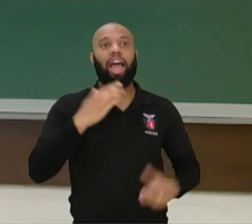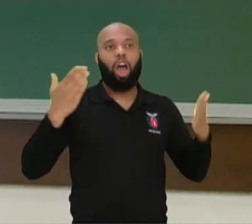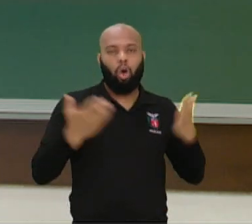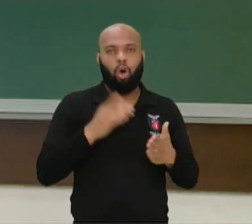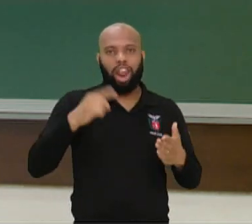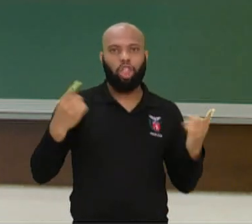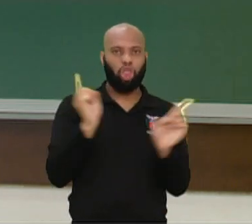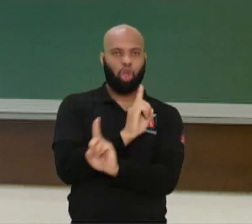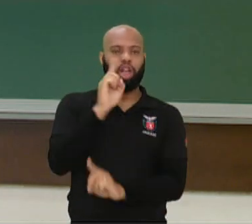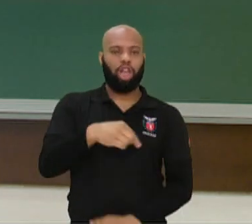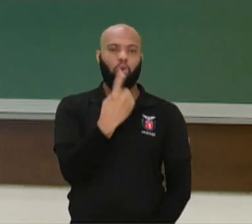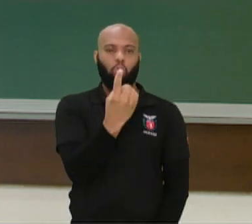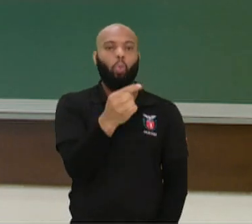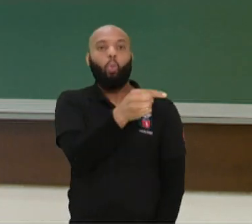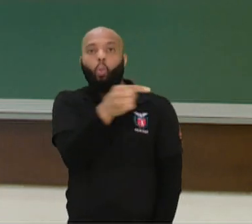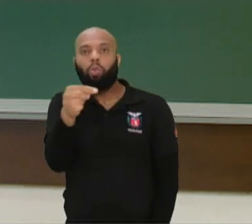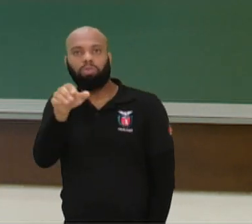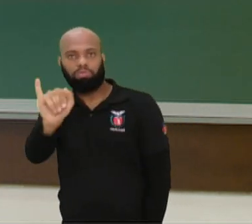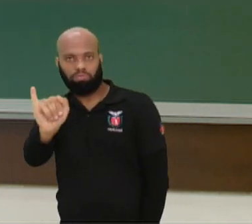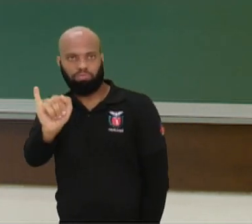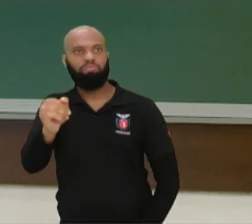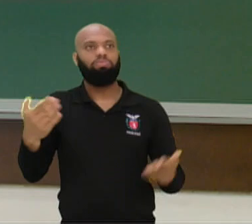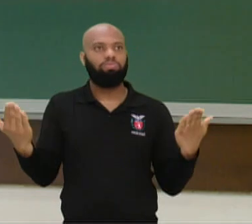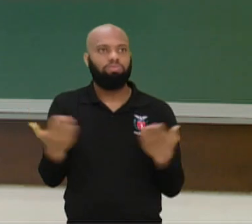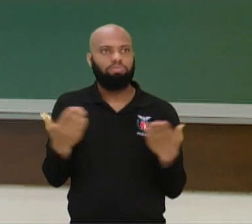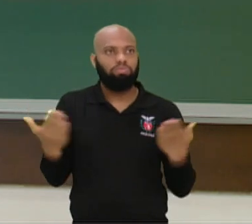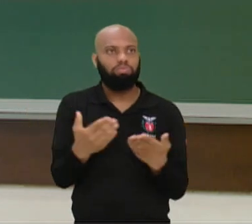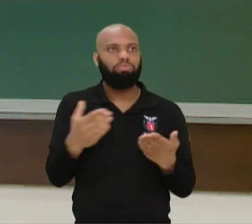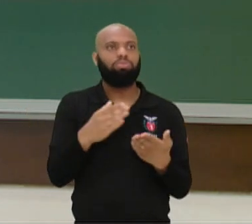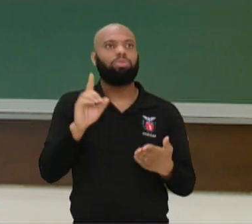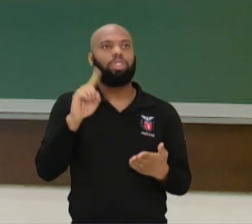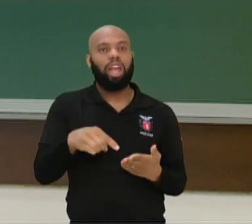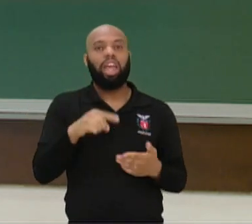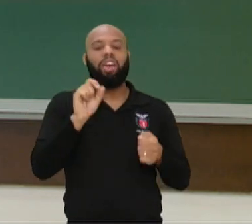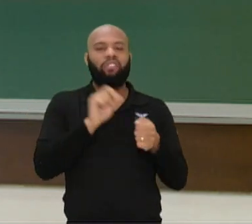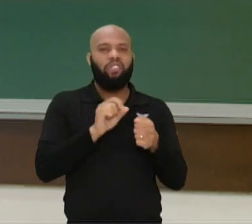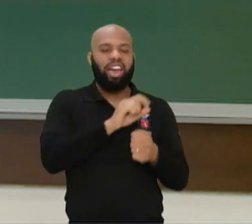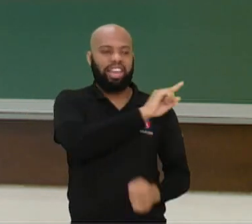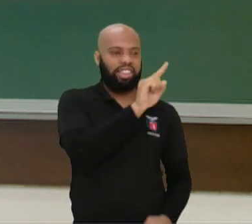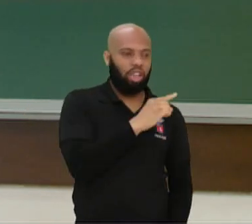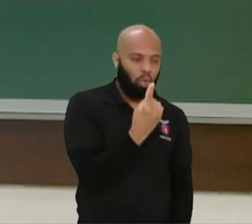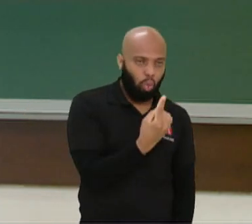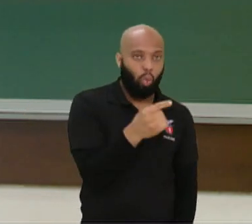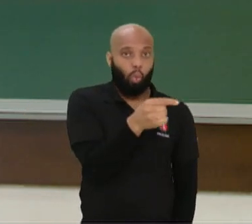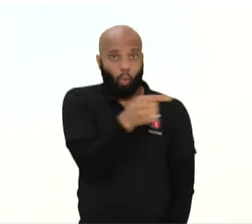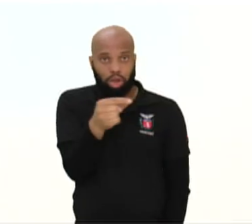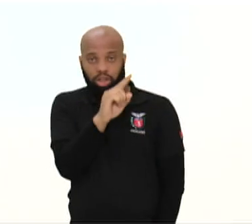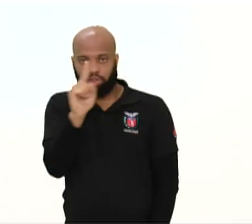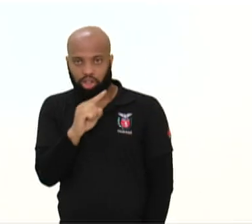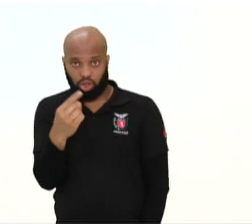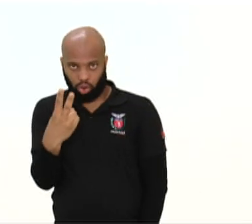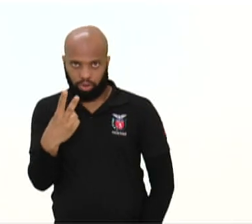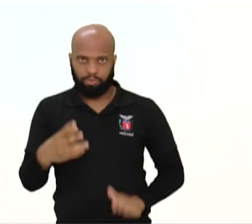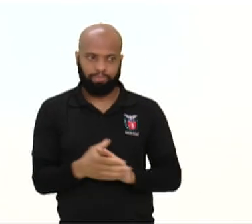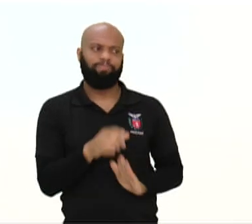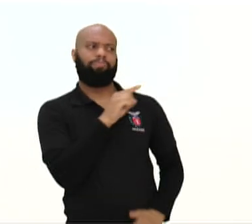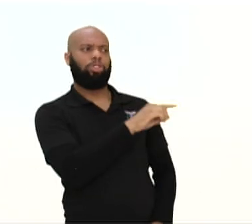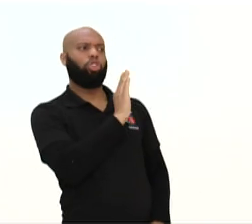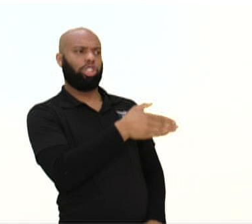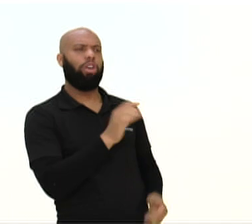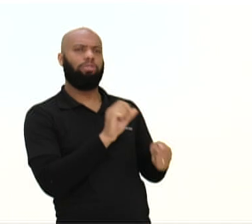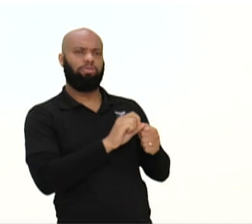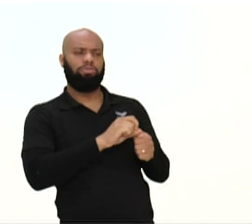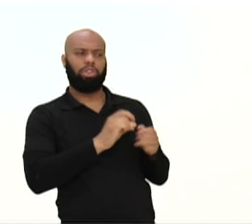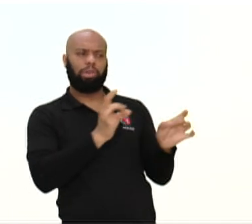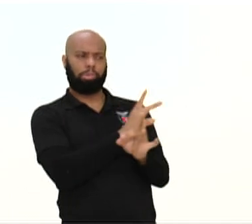i. Vamos efetuar, então, conjugado de Z1 menos o Z2. Substituo, então, 1 menos i